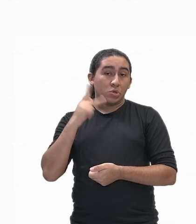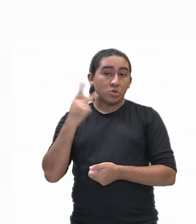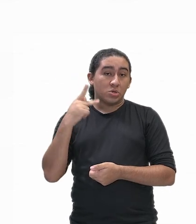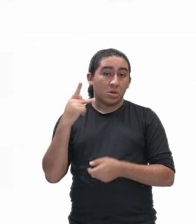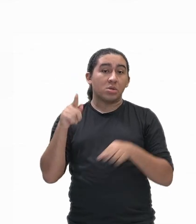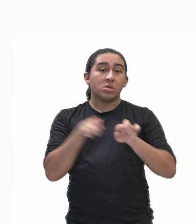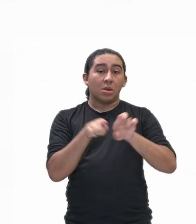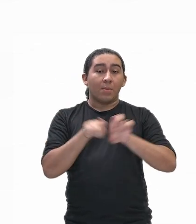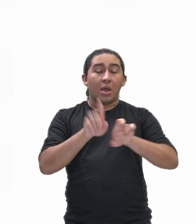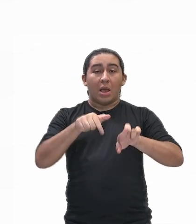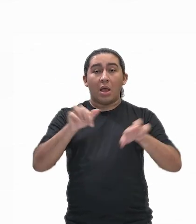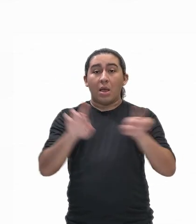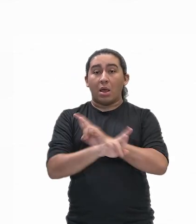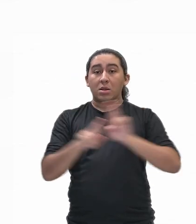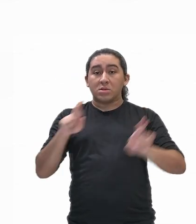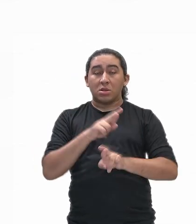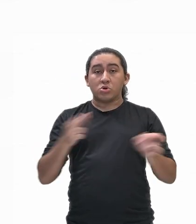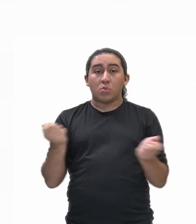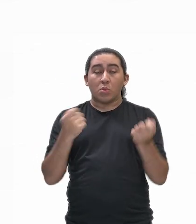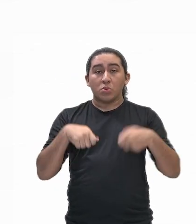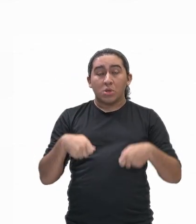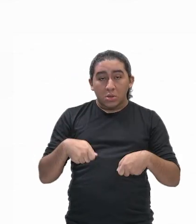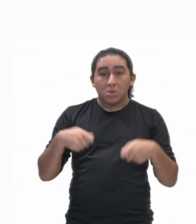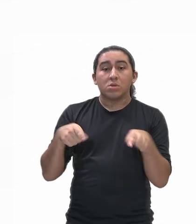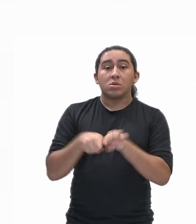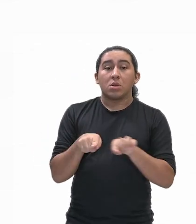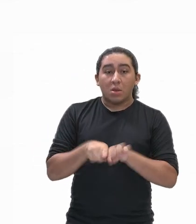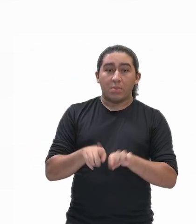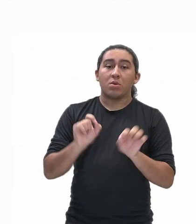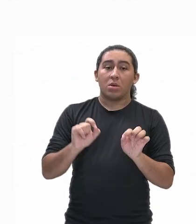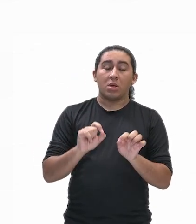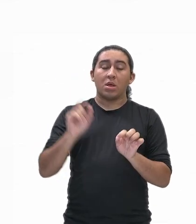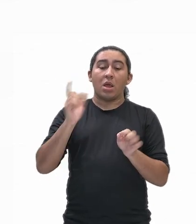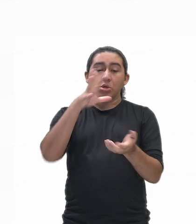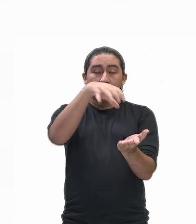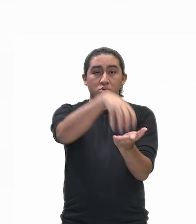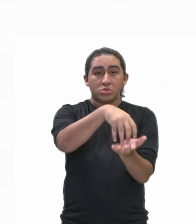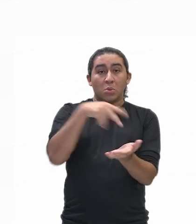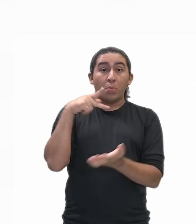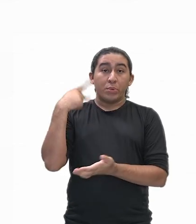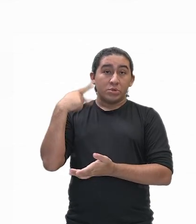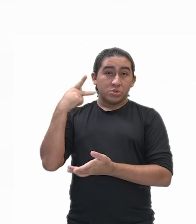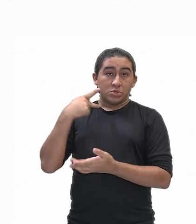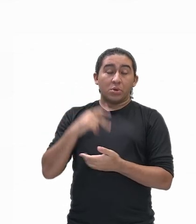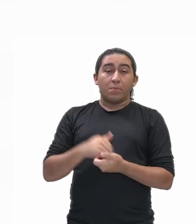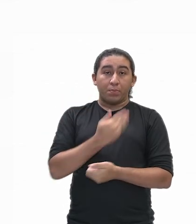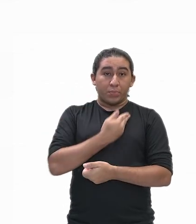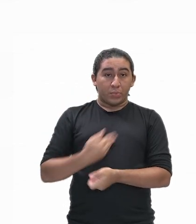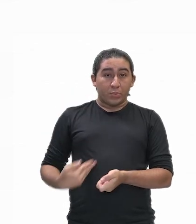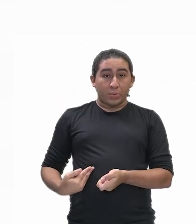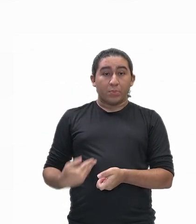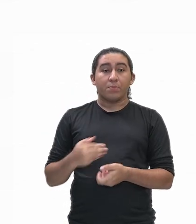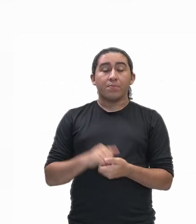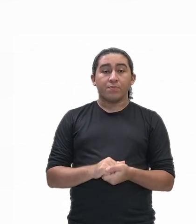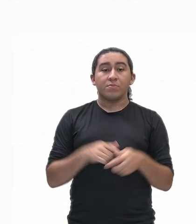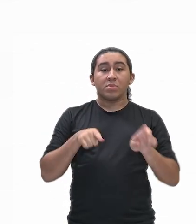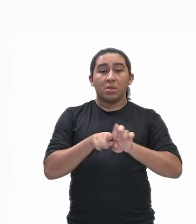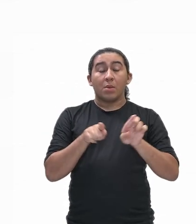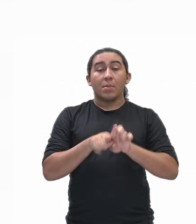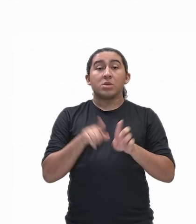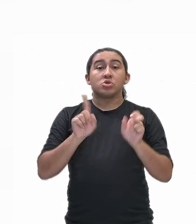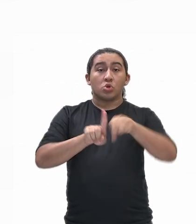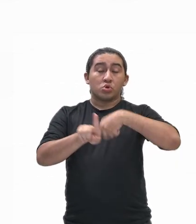ciência política, as relações de poder e instituições políticas. E a